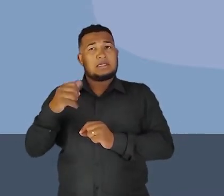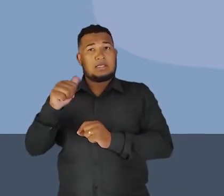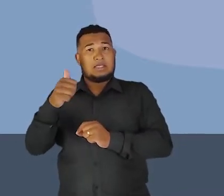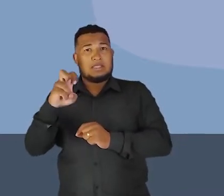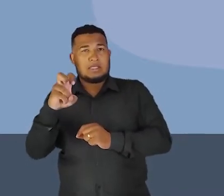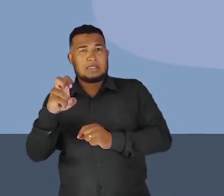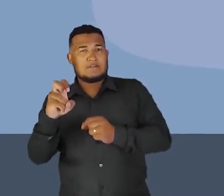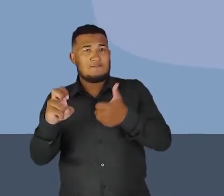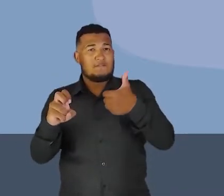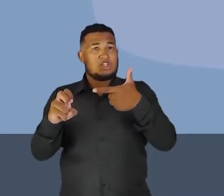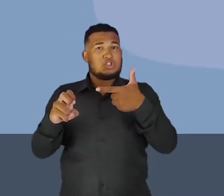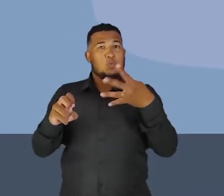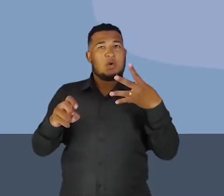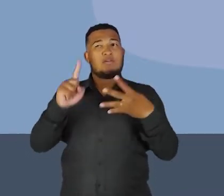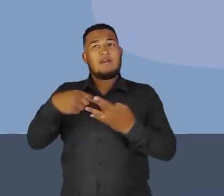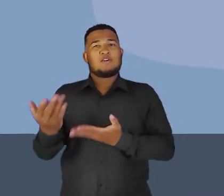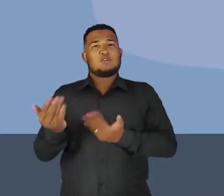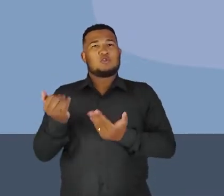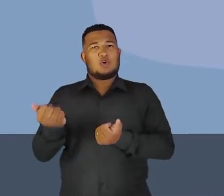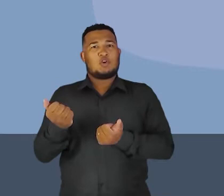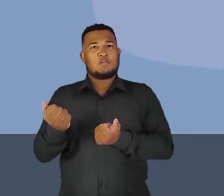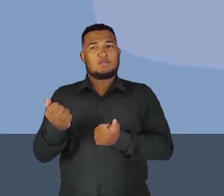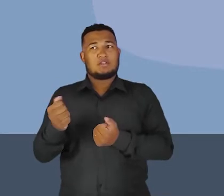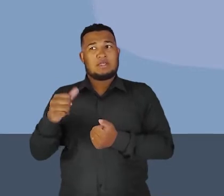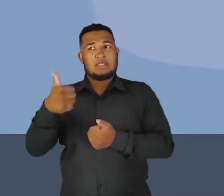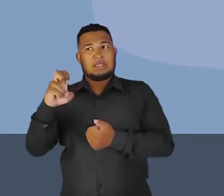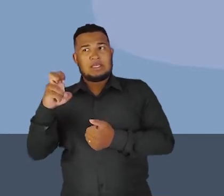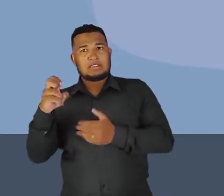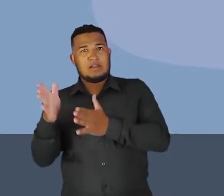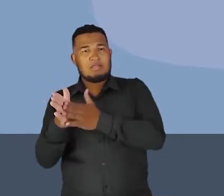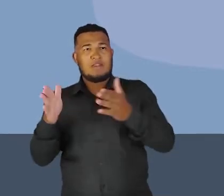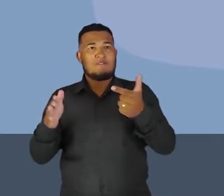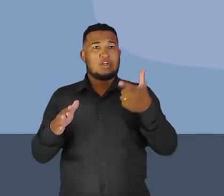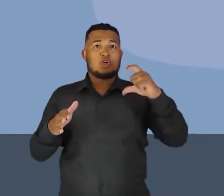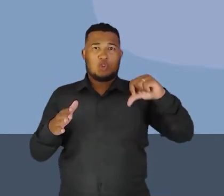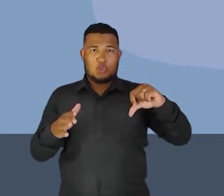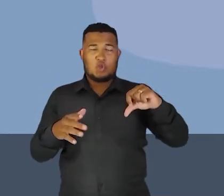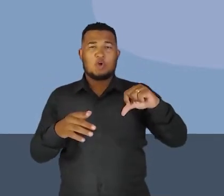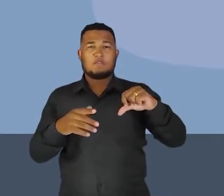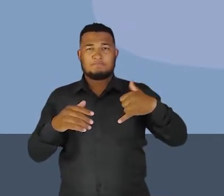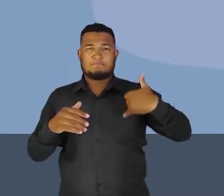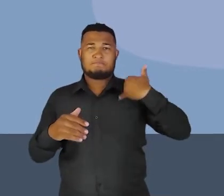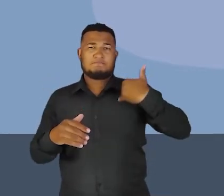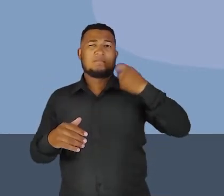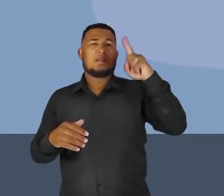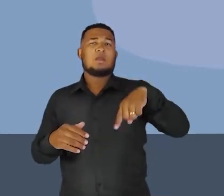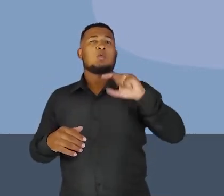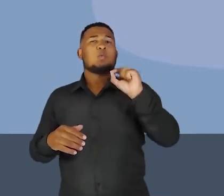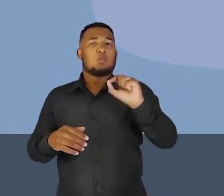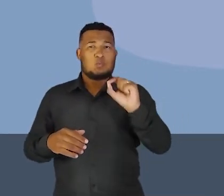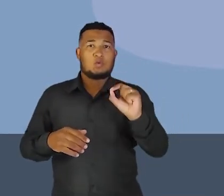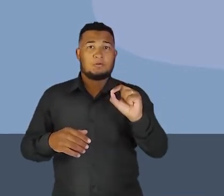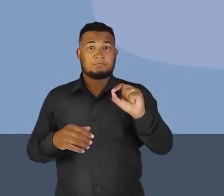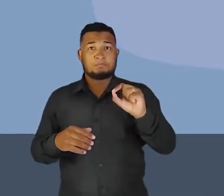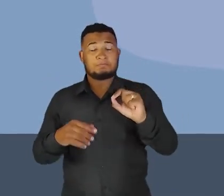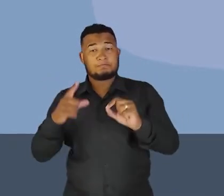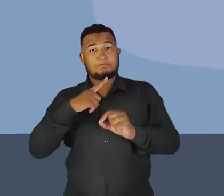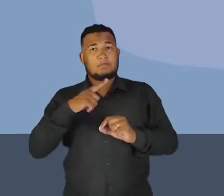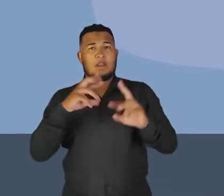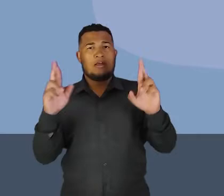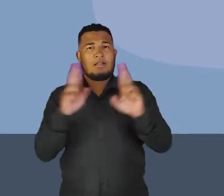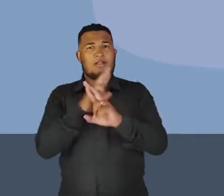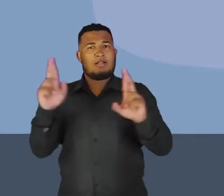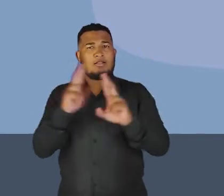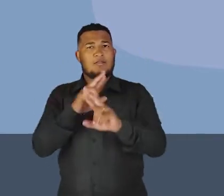tá? Entre a faixa, então, de 15 a 29 anos, de acordo com a PEC, essa faixa etária está